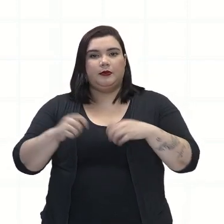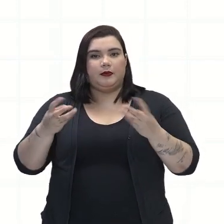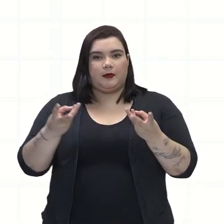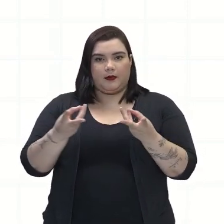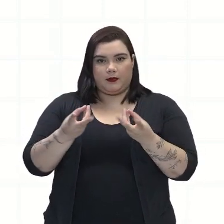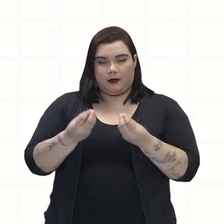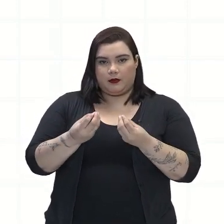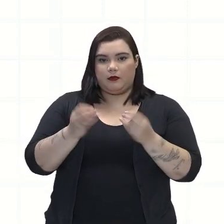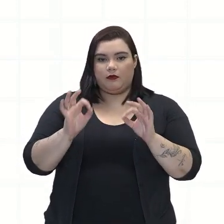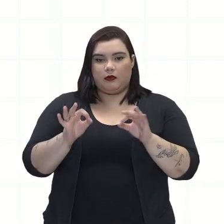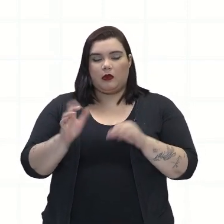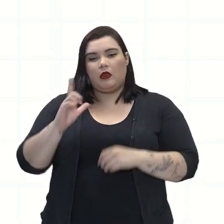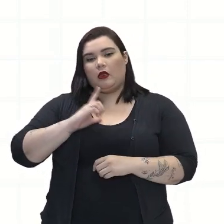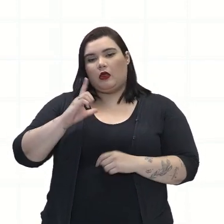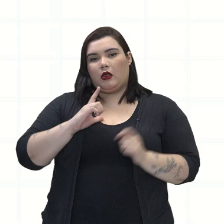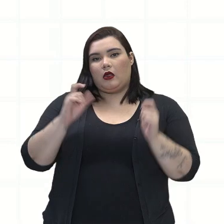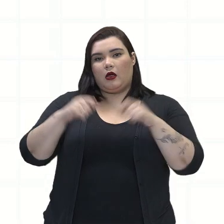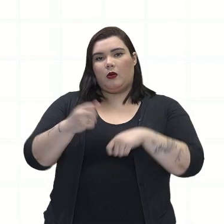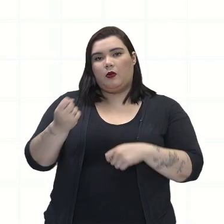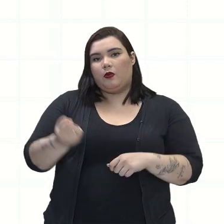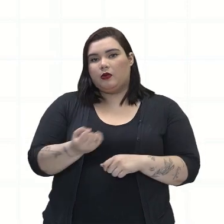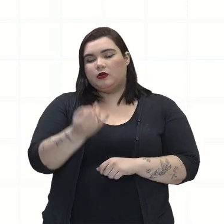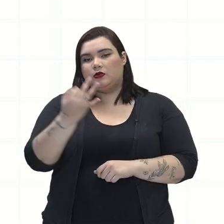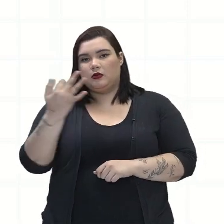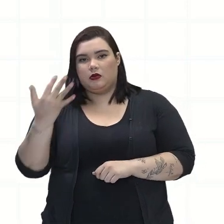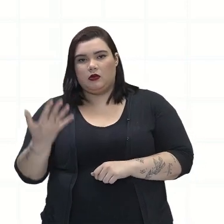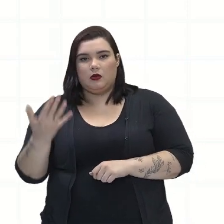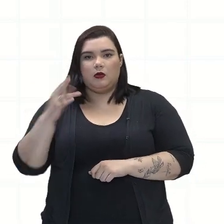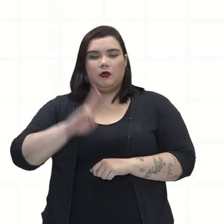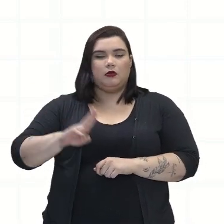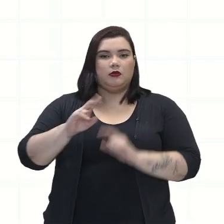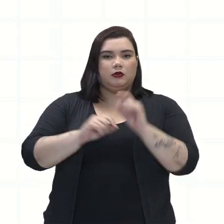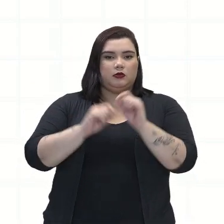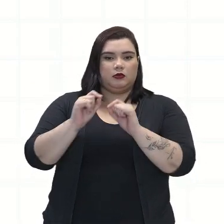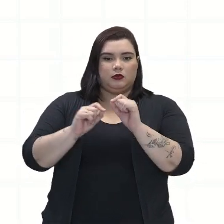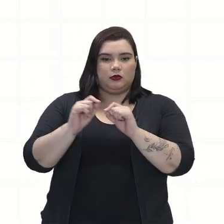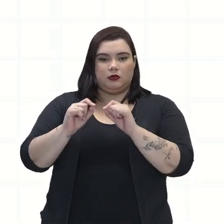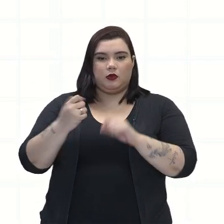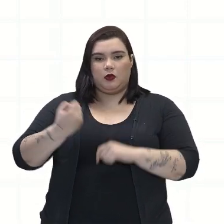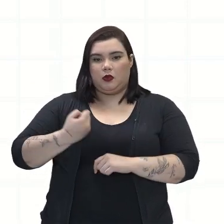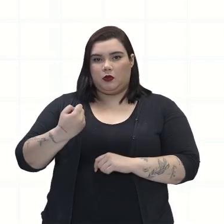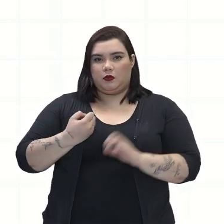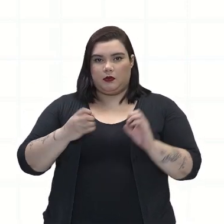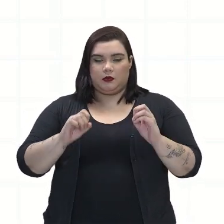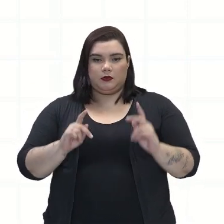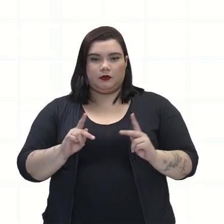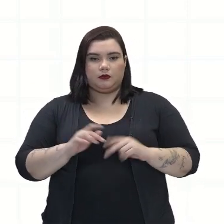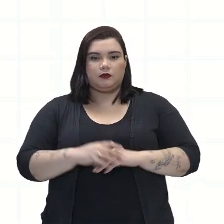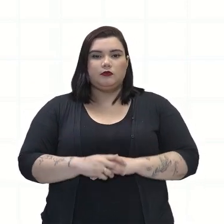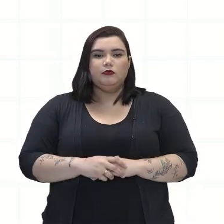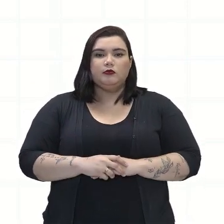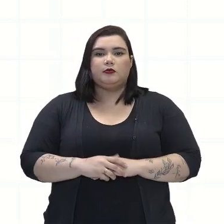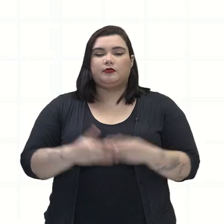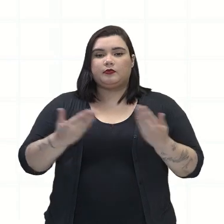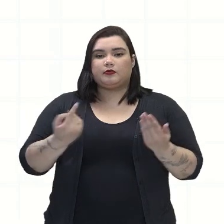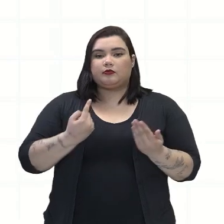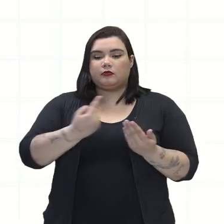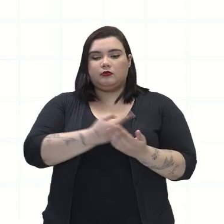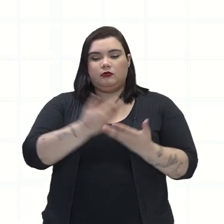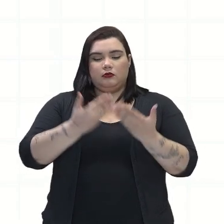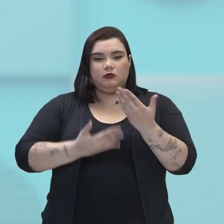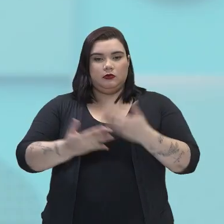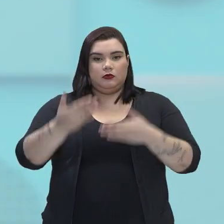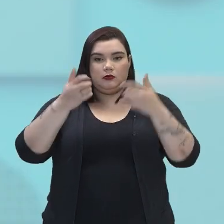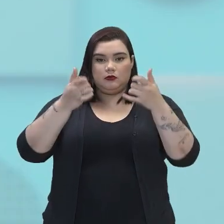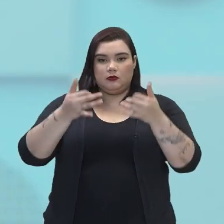contáveis, tá? Que eu posso quantificar por meio de números, ok? Então, para a gente continuar falando